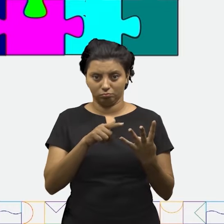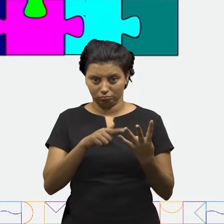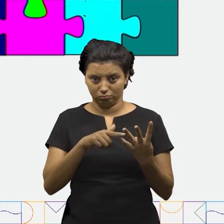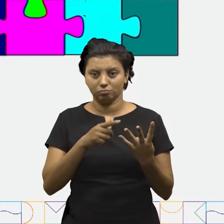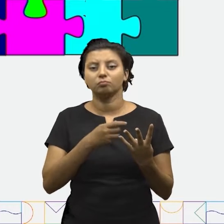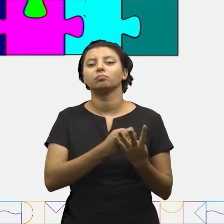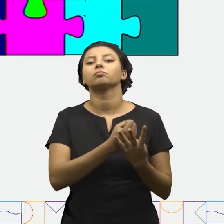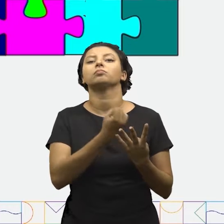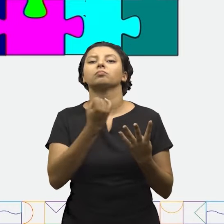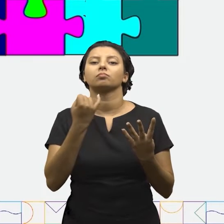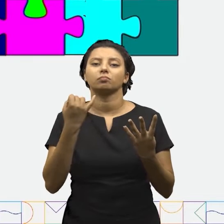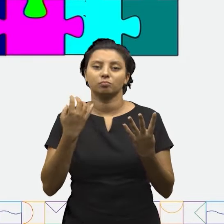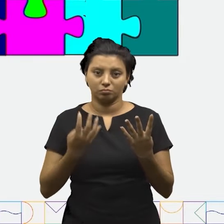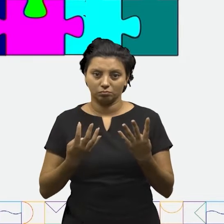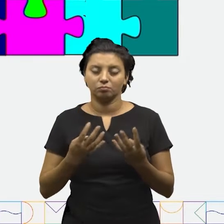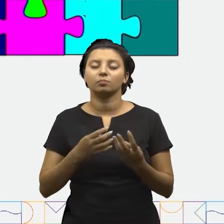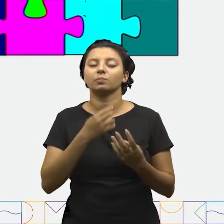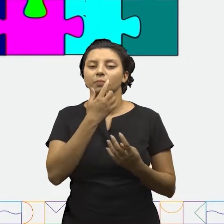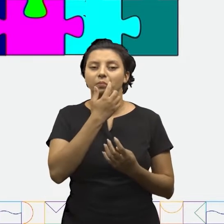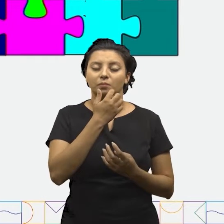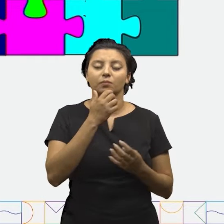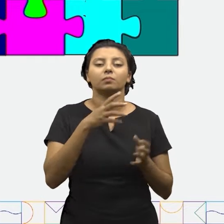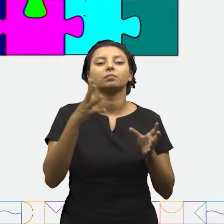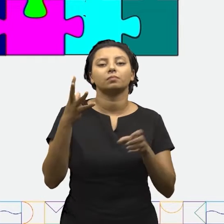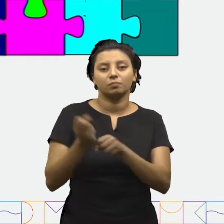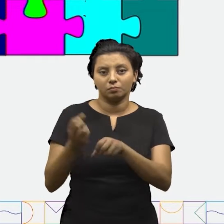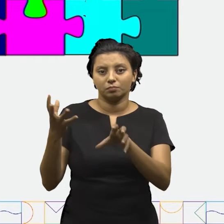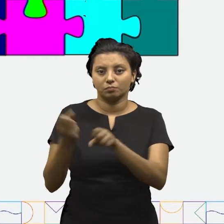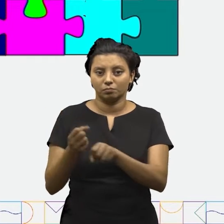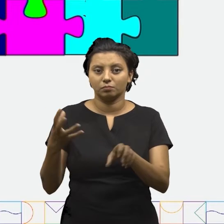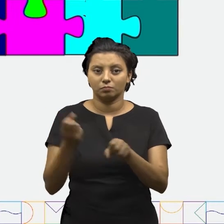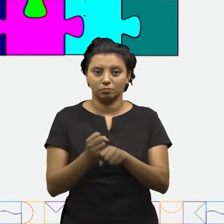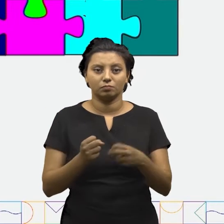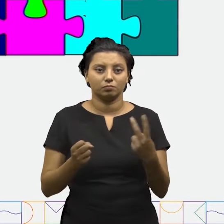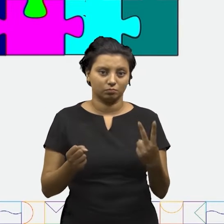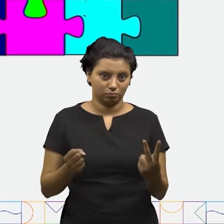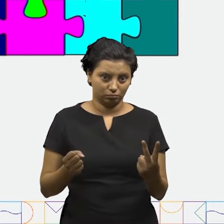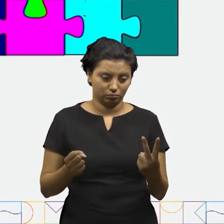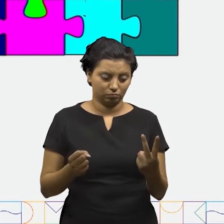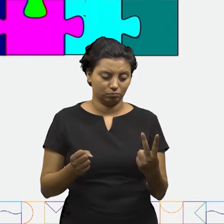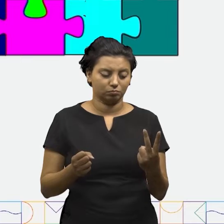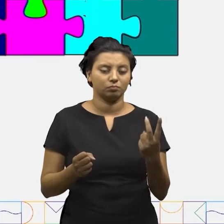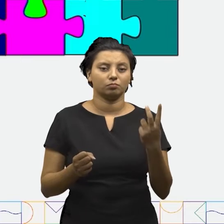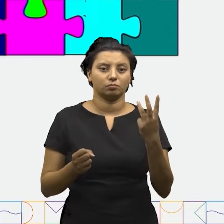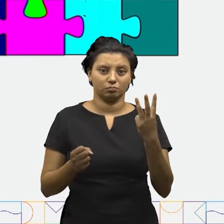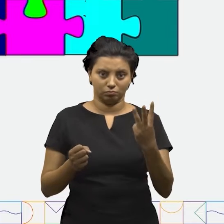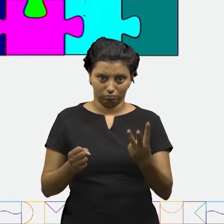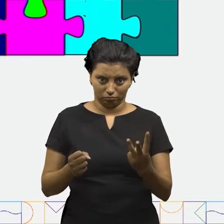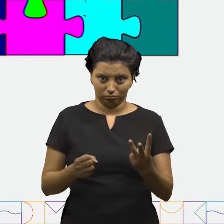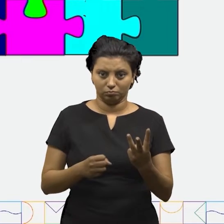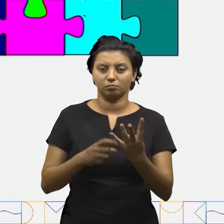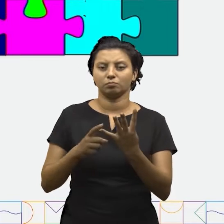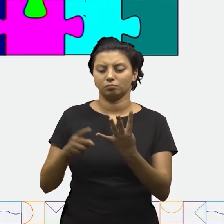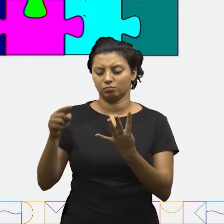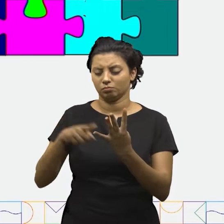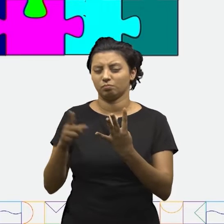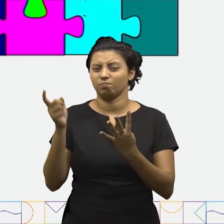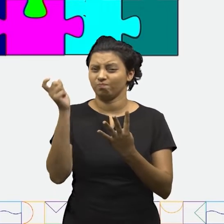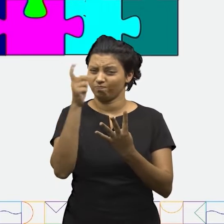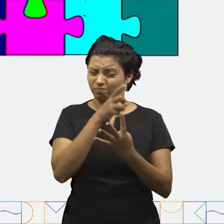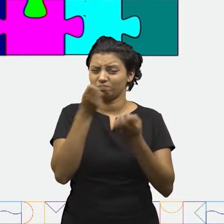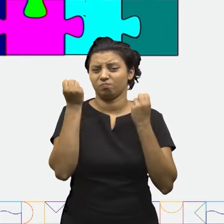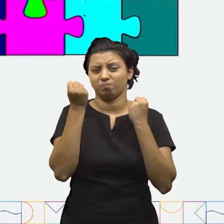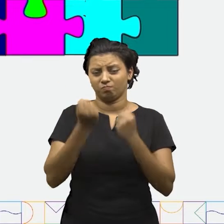Então, foi-se somando nas bases 2 mais 1 e tivemos o